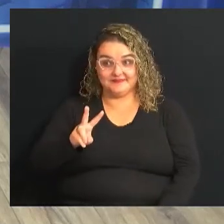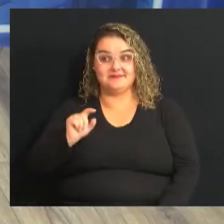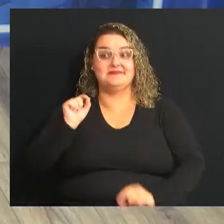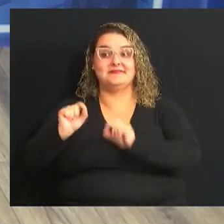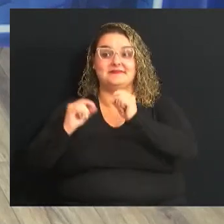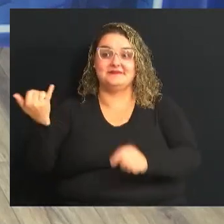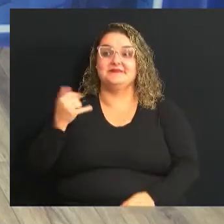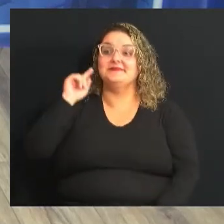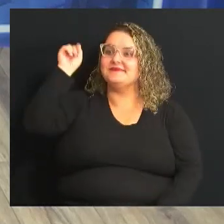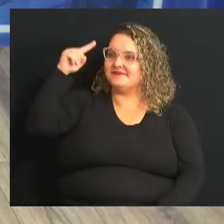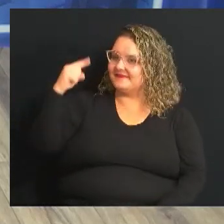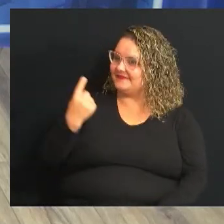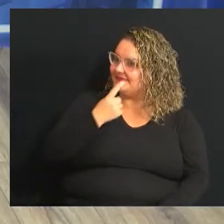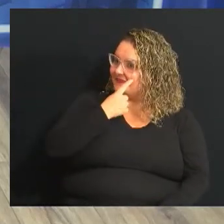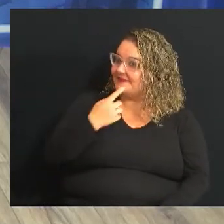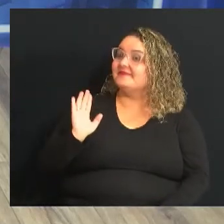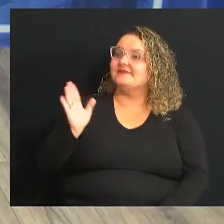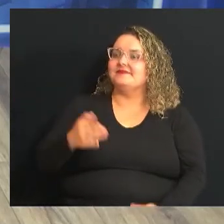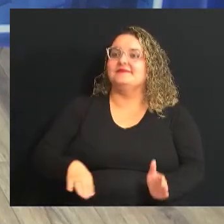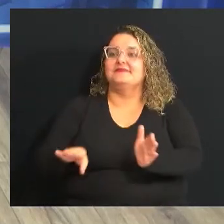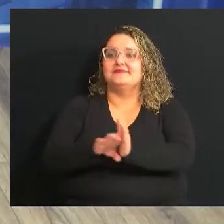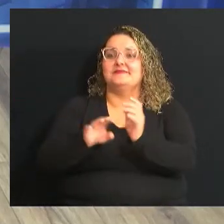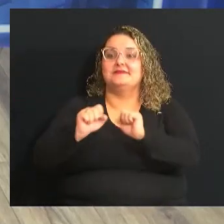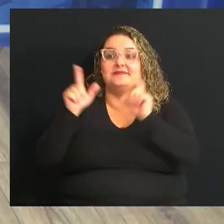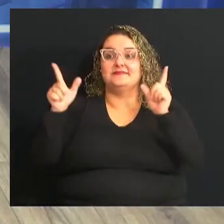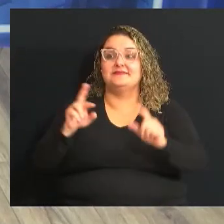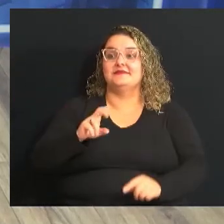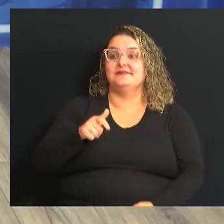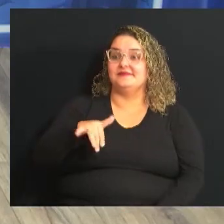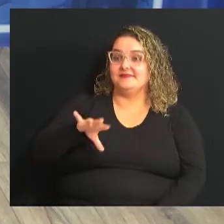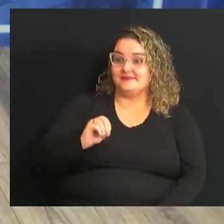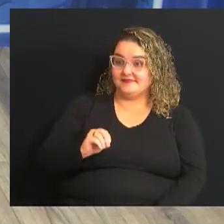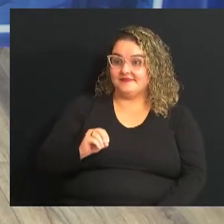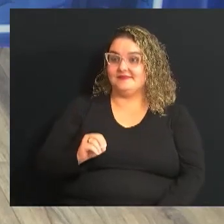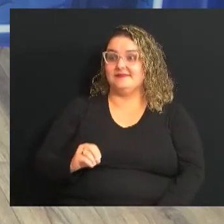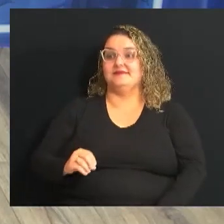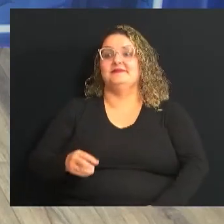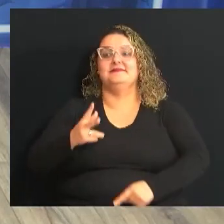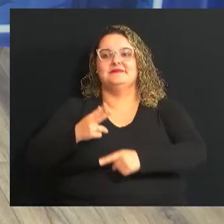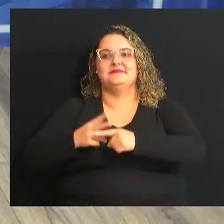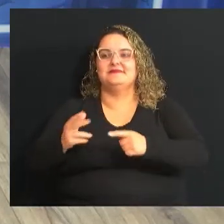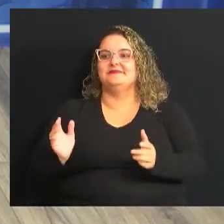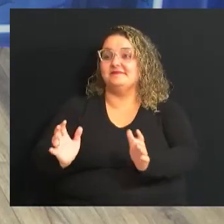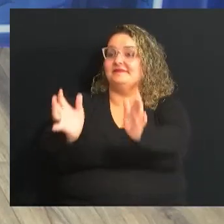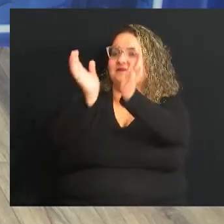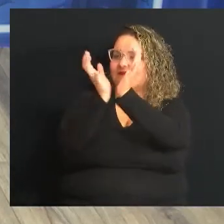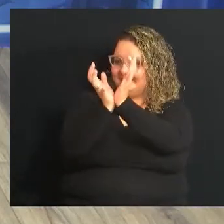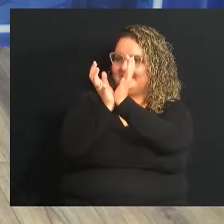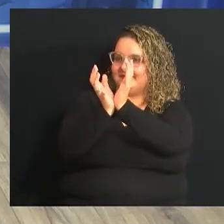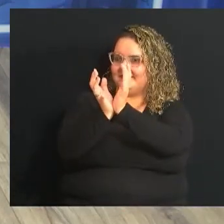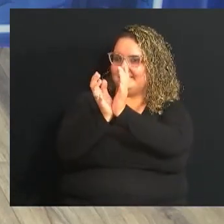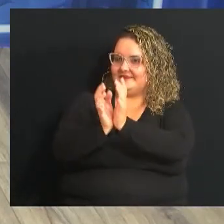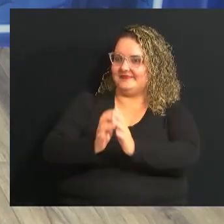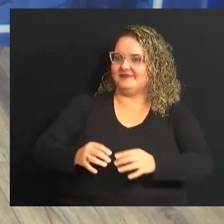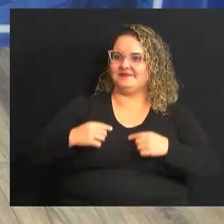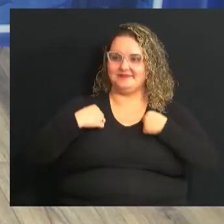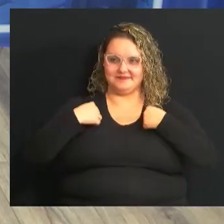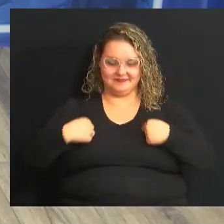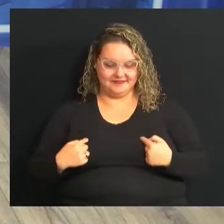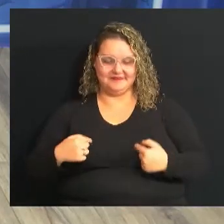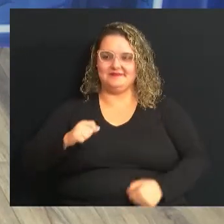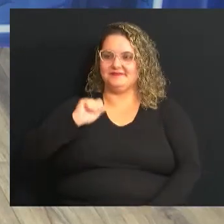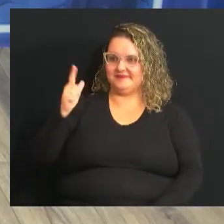E hoje tem estreia da Seleção Brasileira na Copa do Mundo 2022, que acontece lá no Catar. A partida é contra a Sérvia às 4 horas